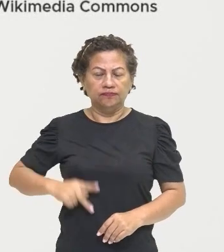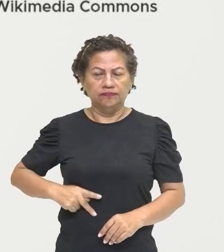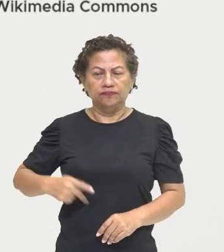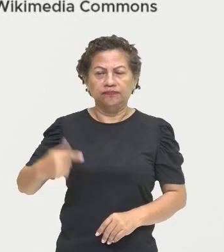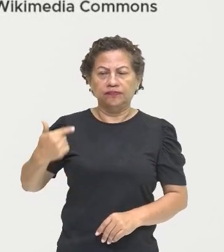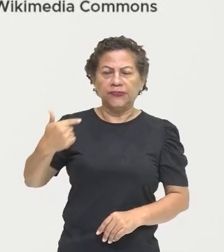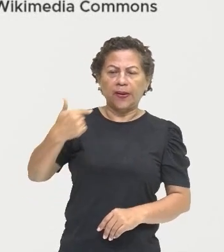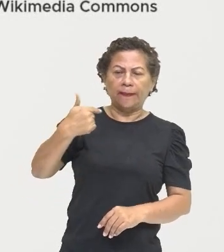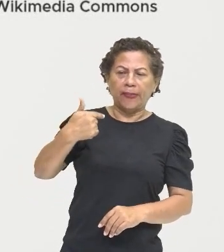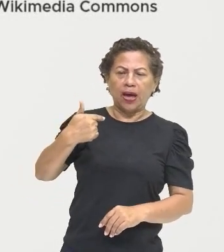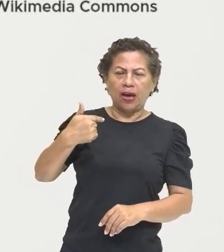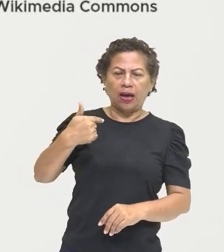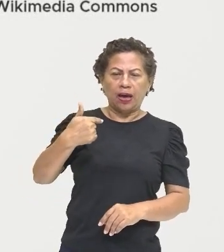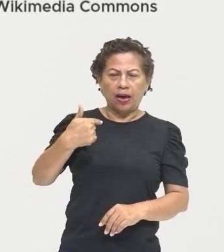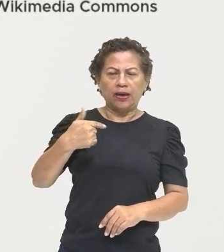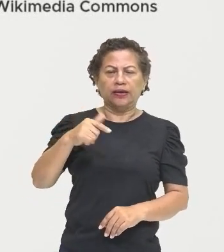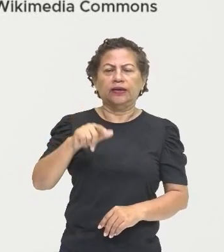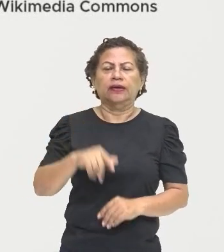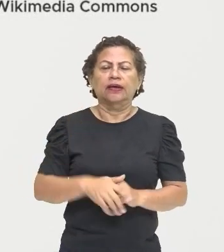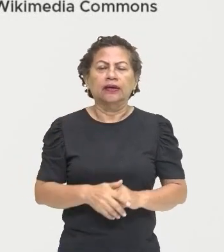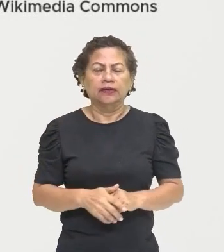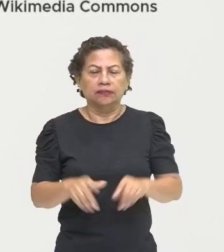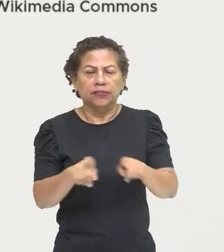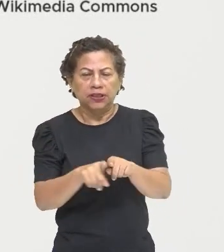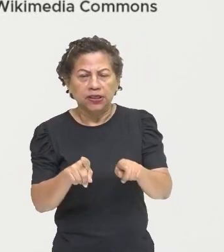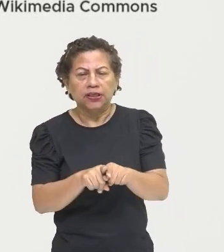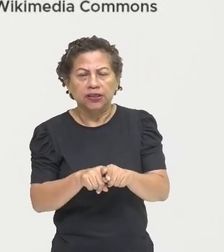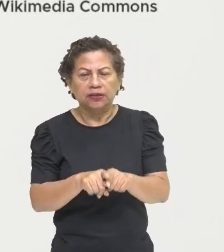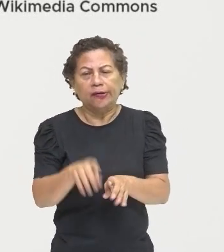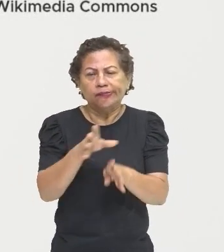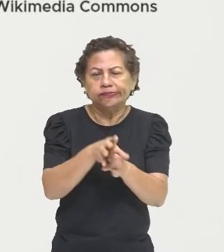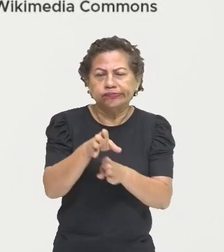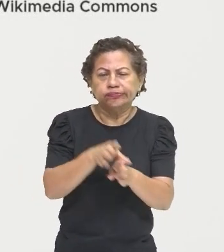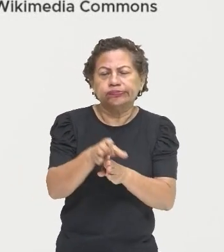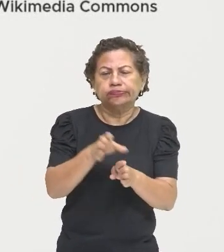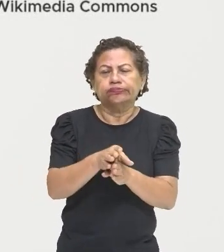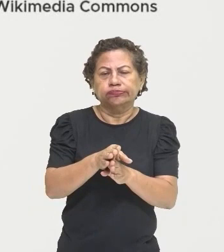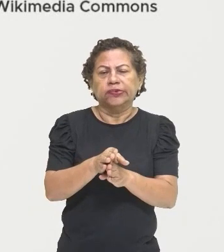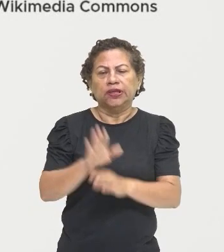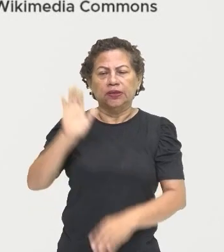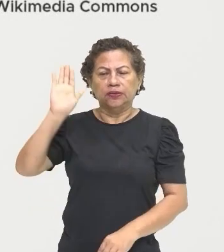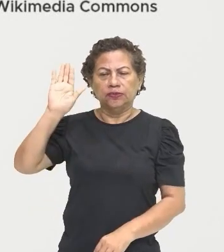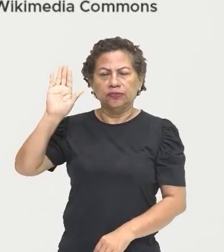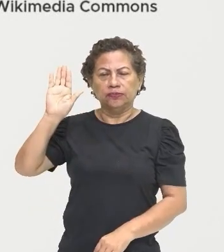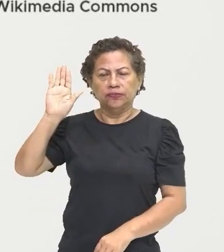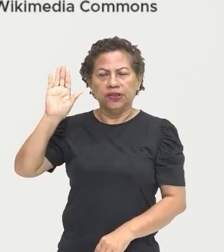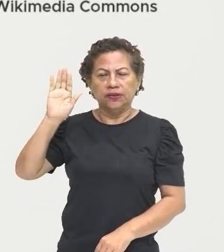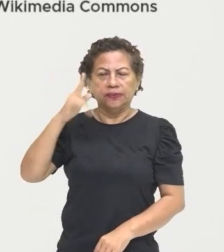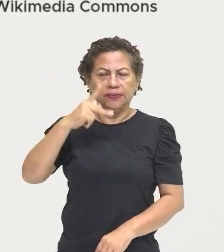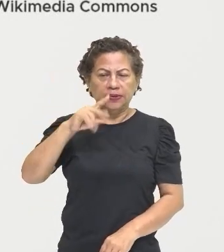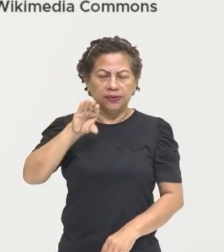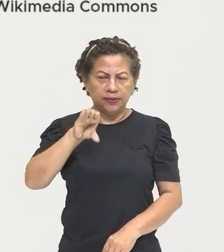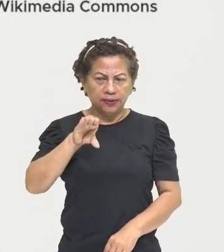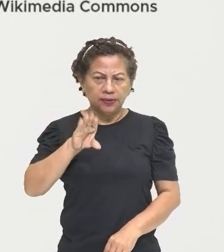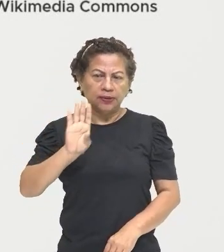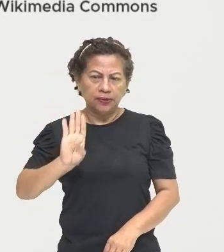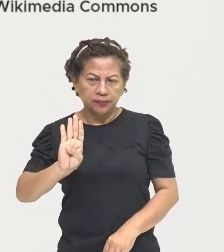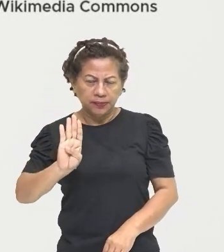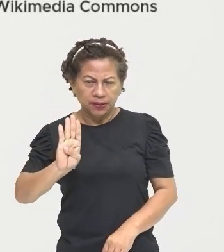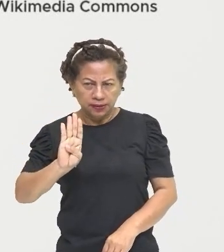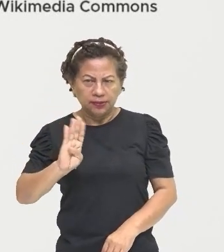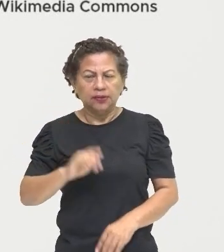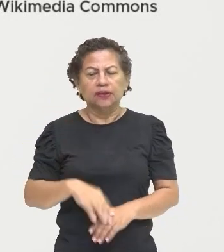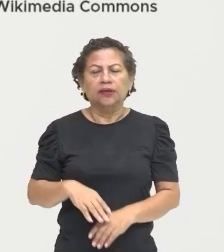PCB, que é o Partido Comunista Brasileiro, e na década de 50, essas ligas camponesas,